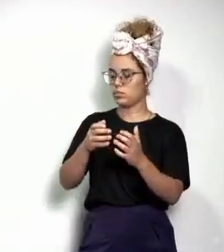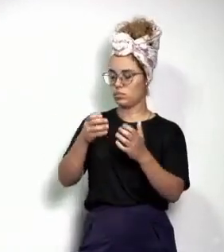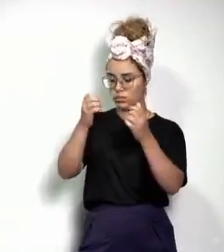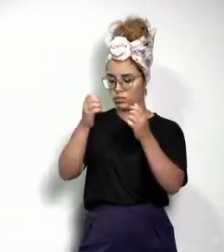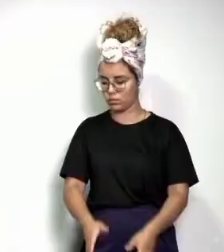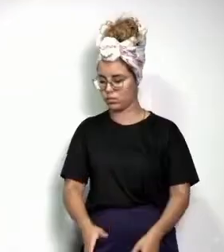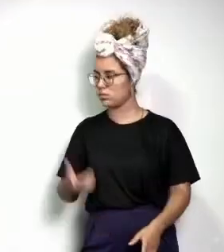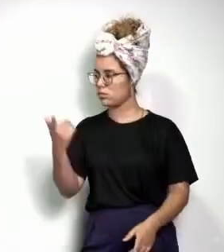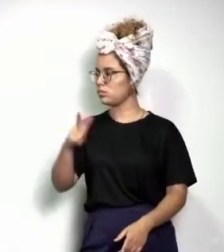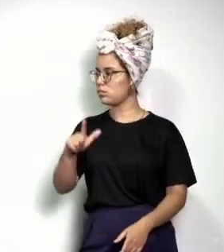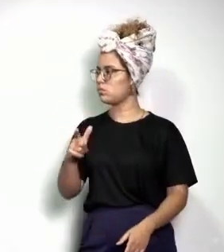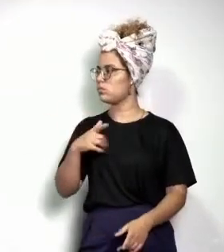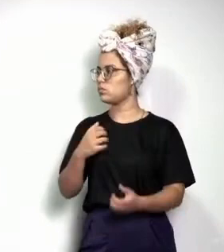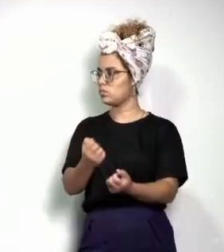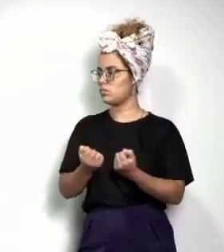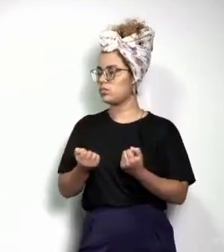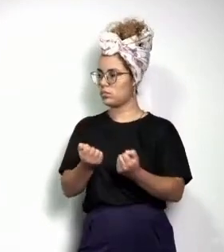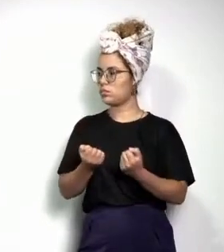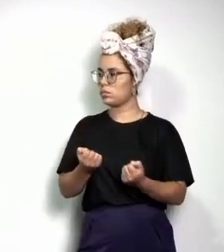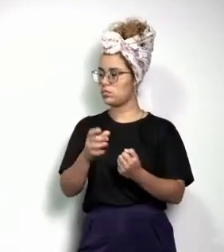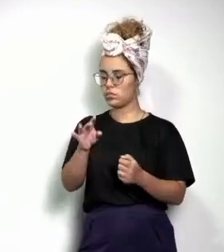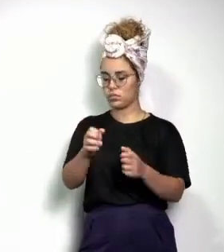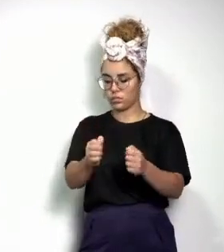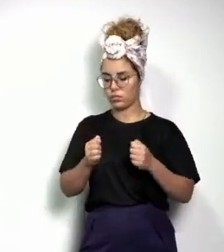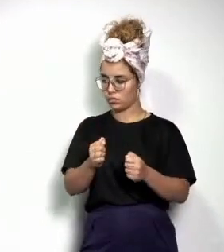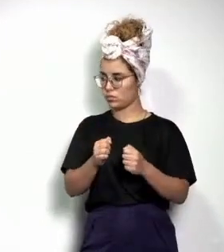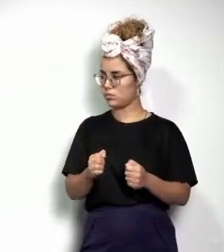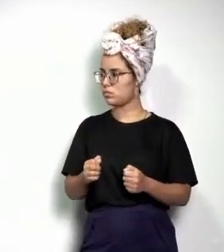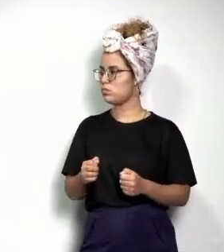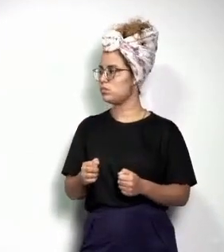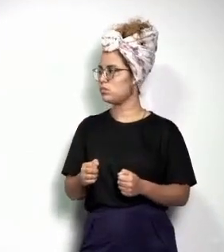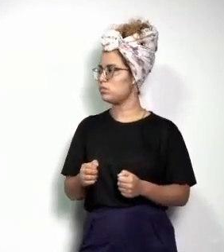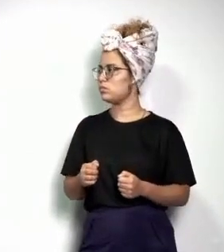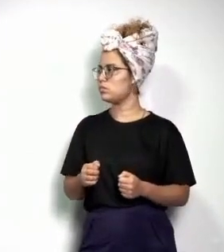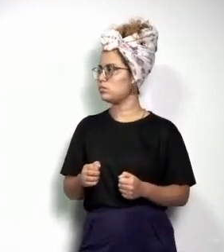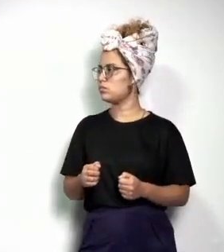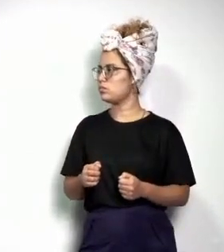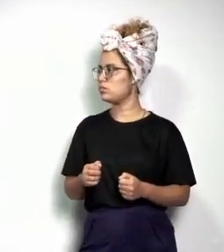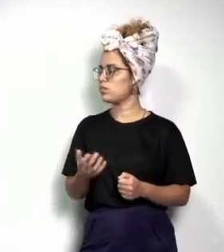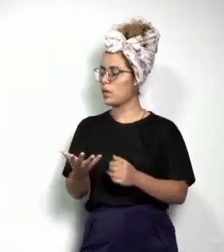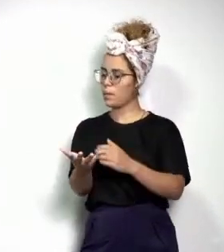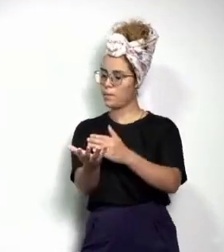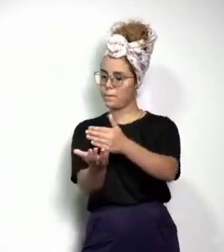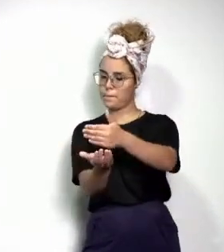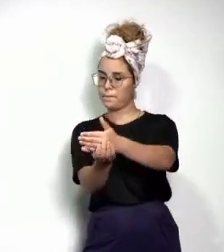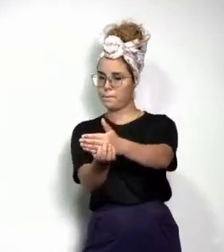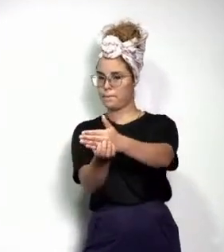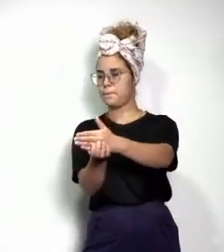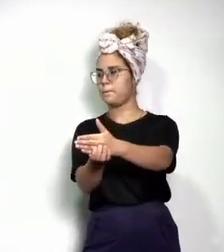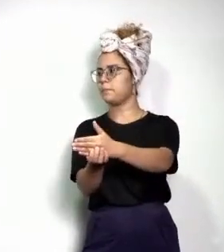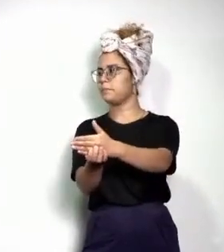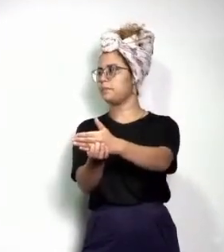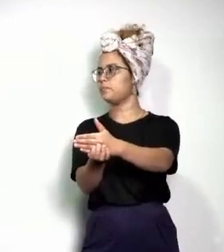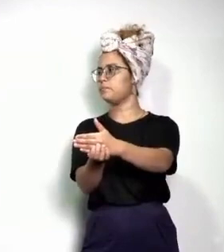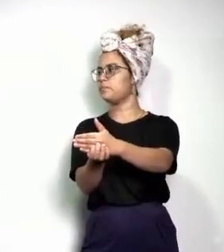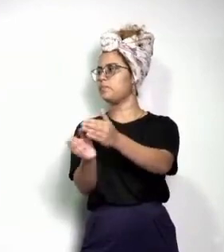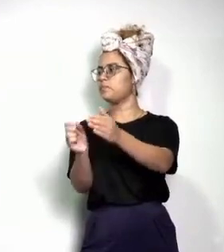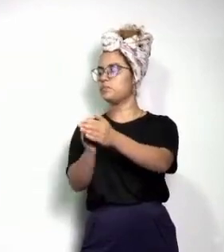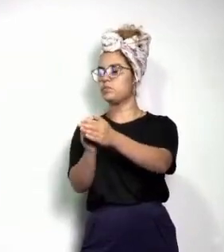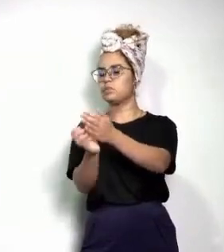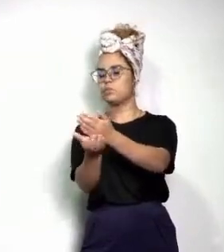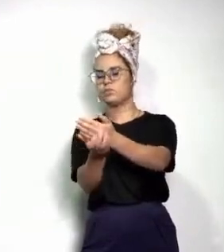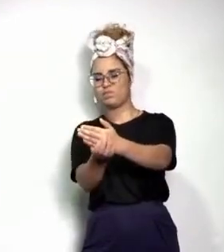Porque você não está tendo força por baixo, né? Você só está puxando. Então, é isso mesmo. Você pega ele por baixo e aí tente forçar aqui pela